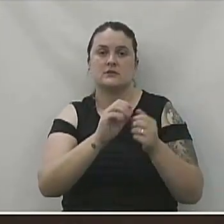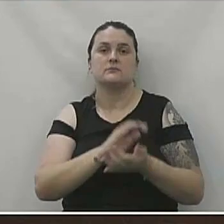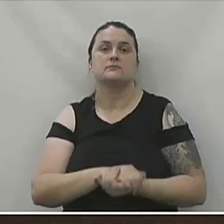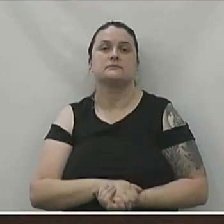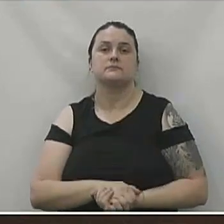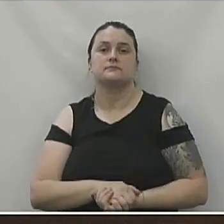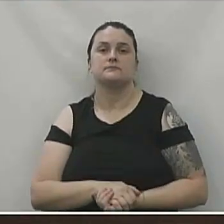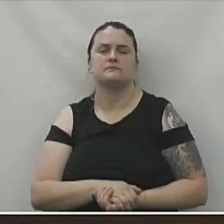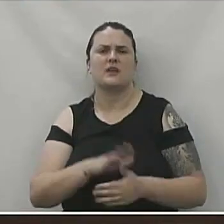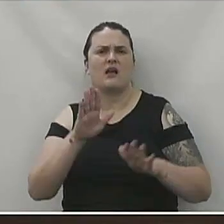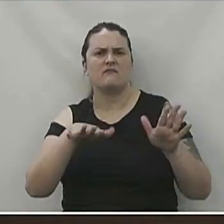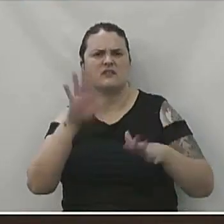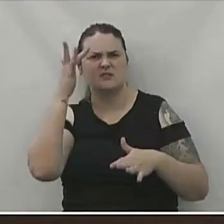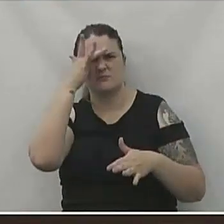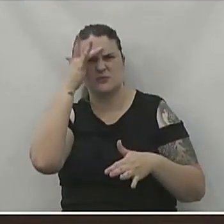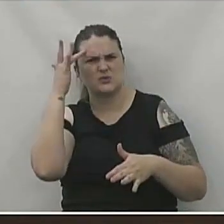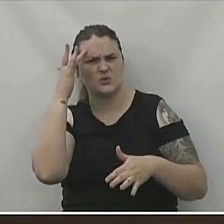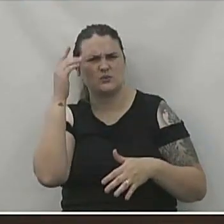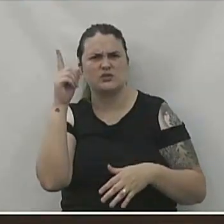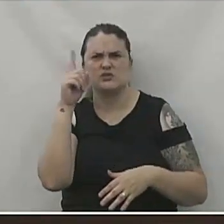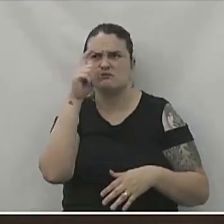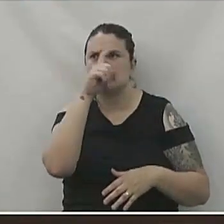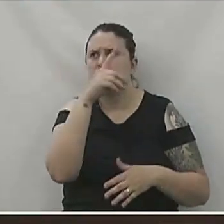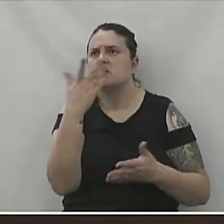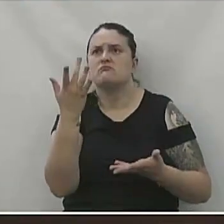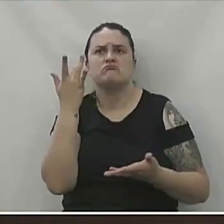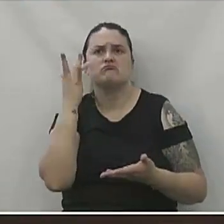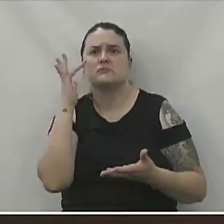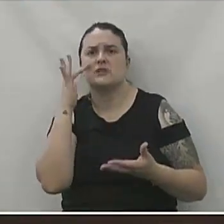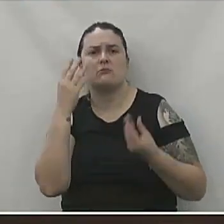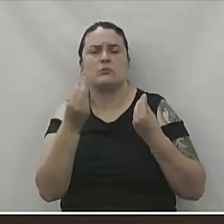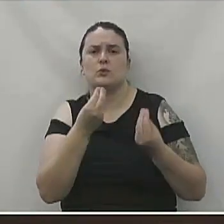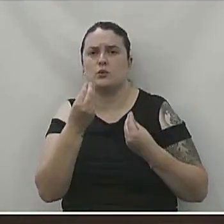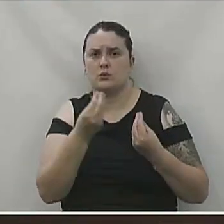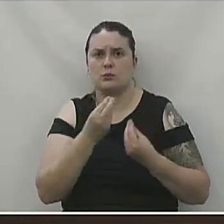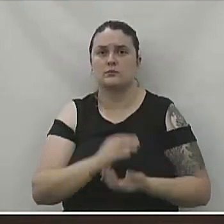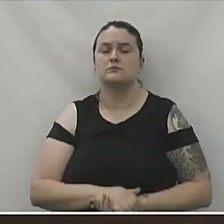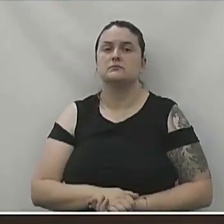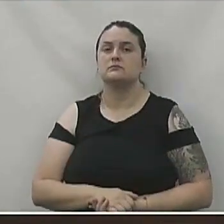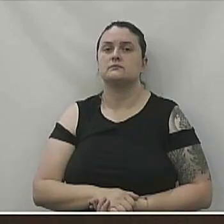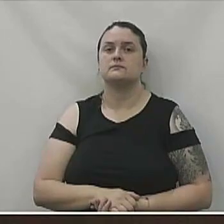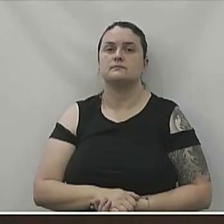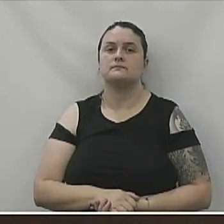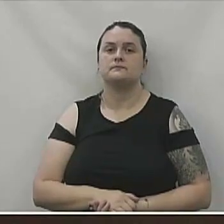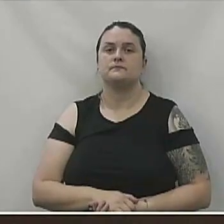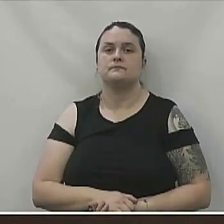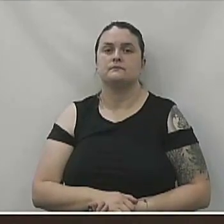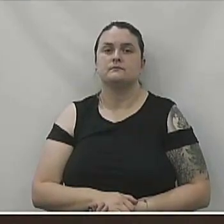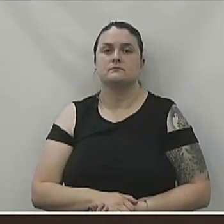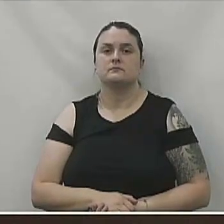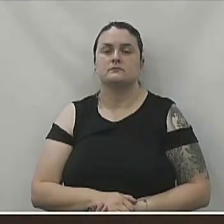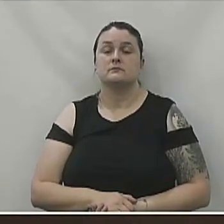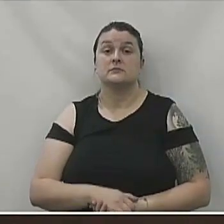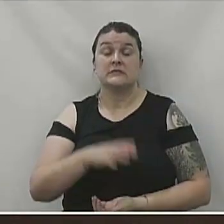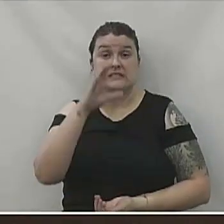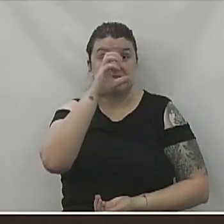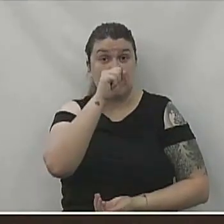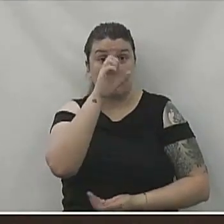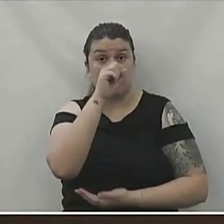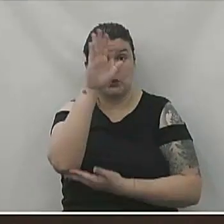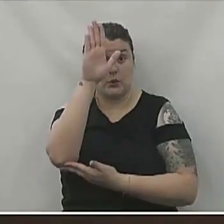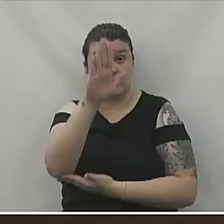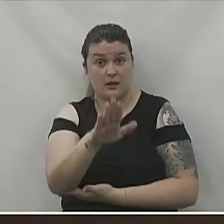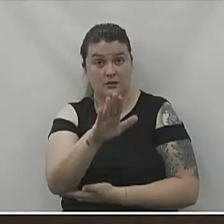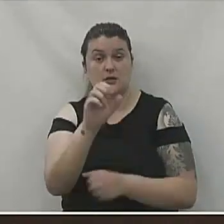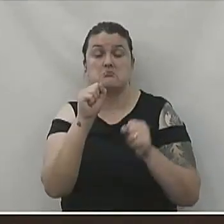nesse dia às vezes as pessoas têm muito dificuldade então naquela naquele é sábado à